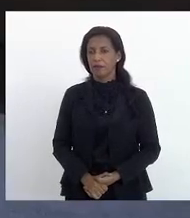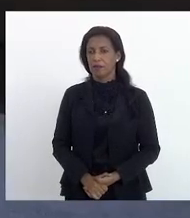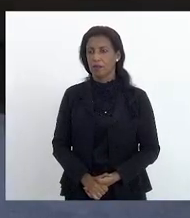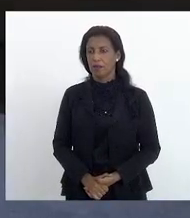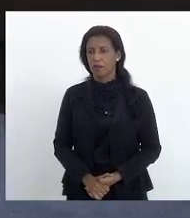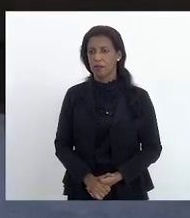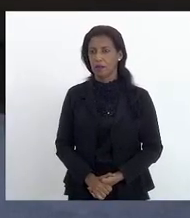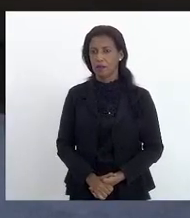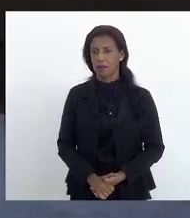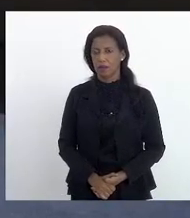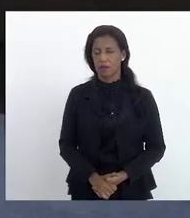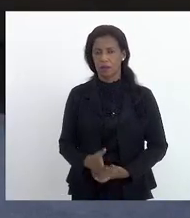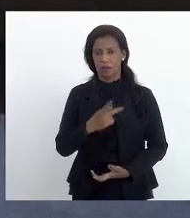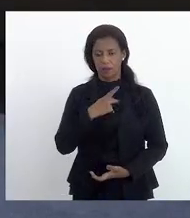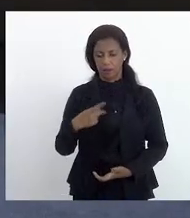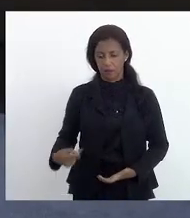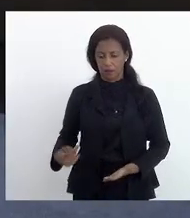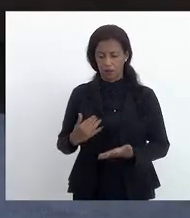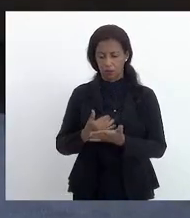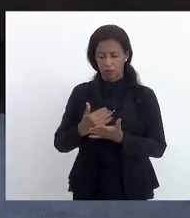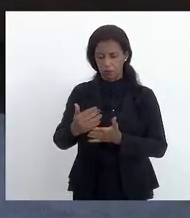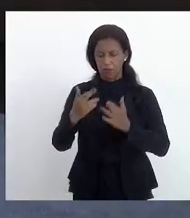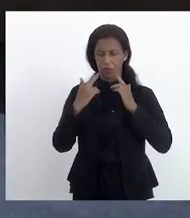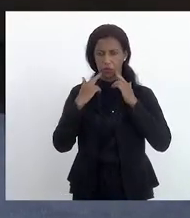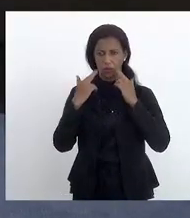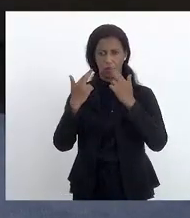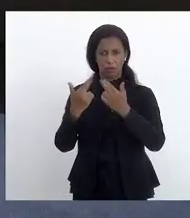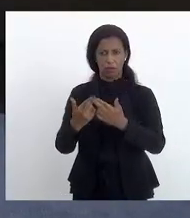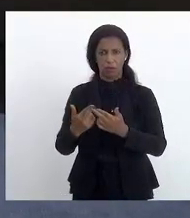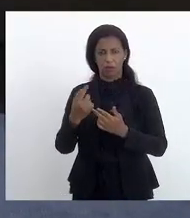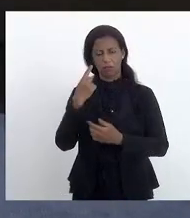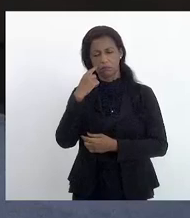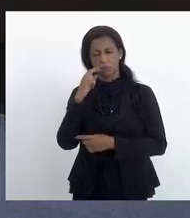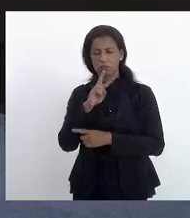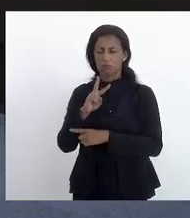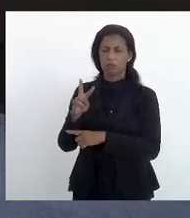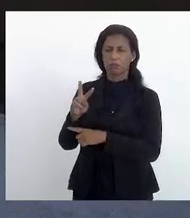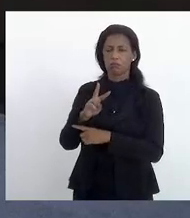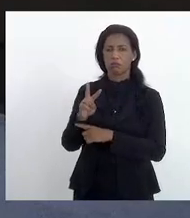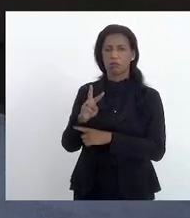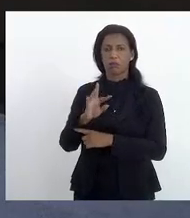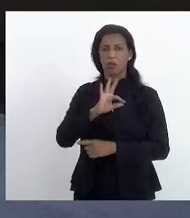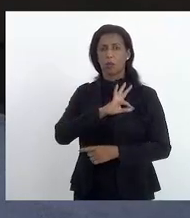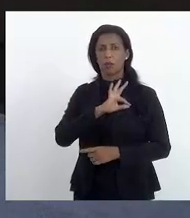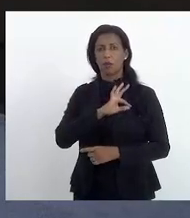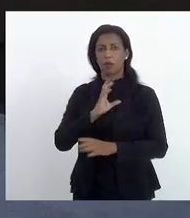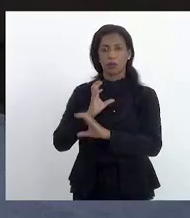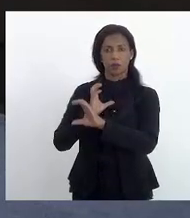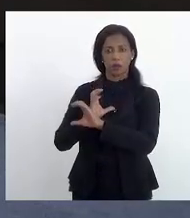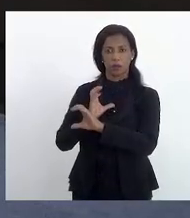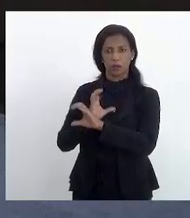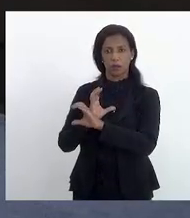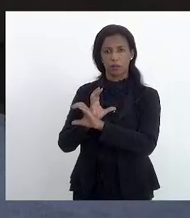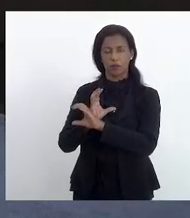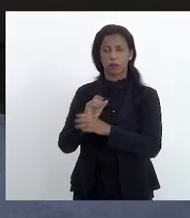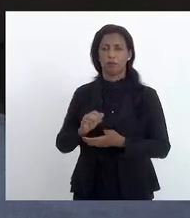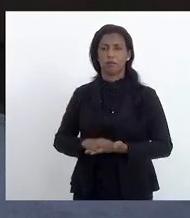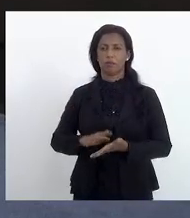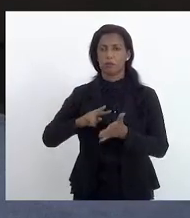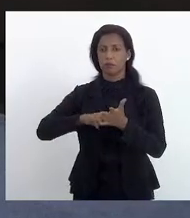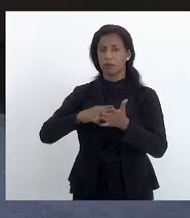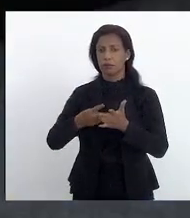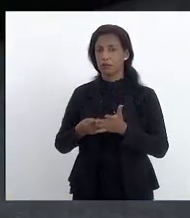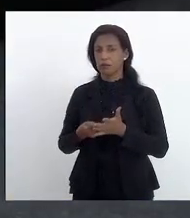Presidente, quando iniciou a reunião, eu fiz apenas a observação relativa à Polícia Civil, aquela incorporação, e